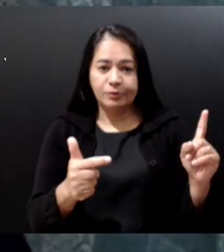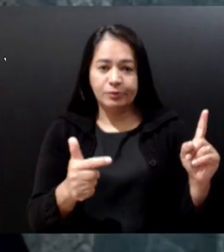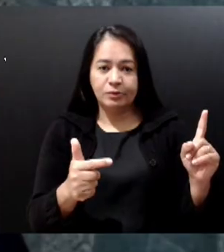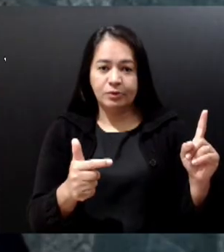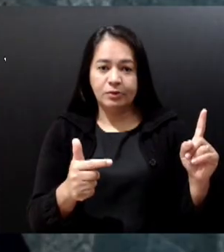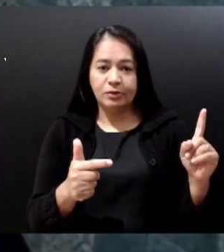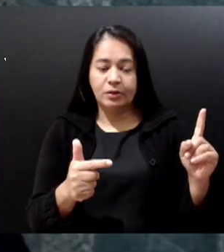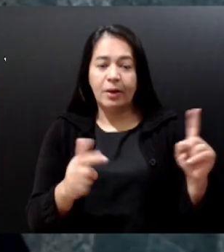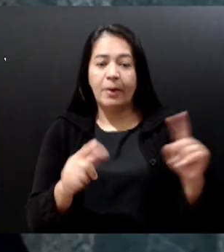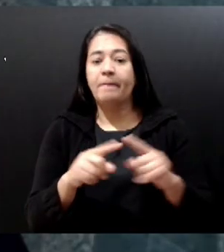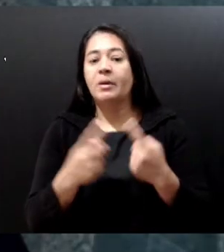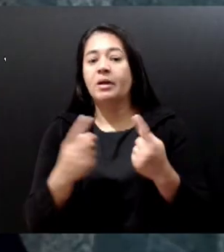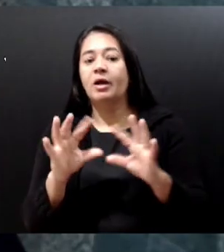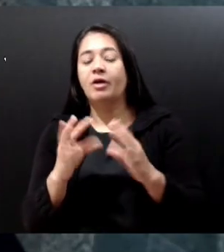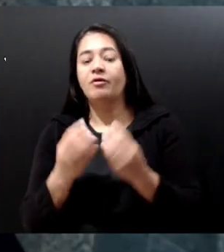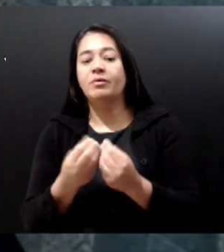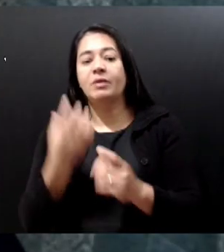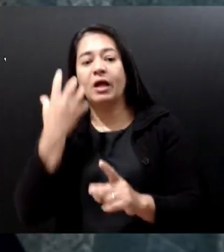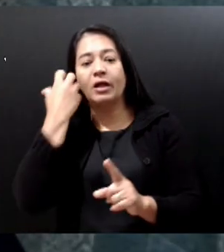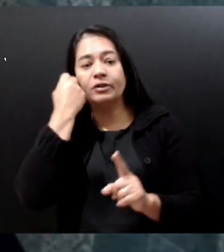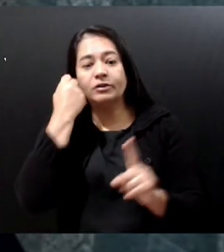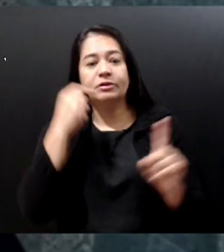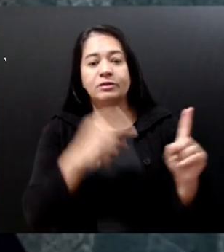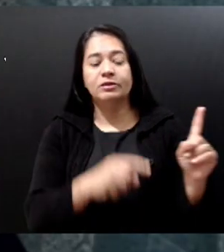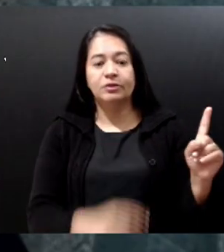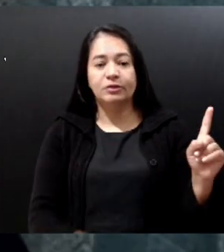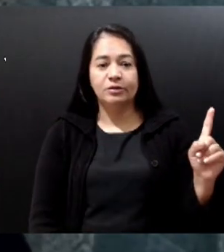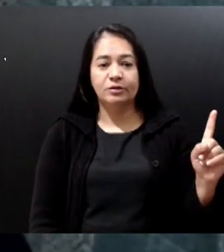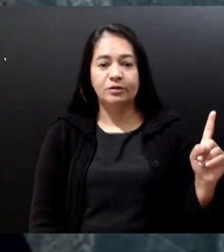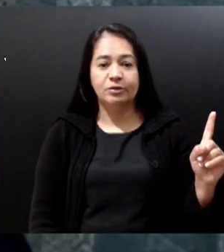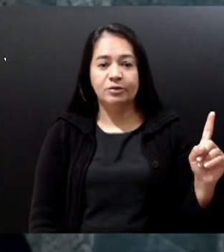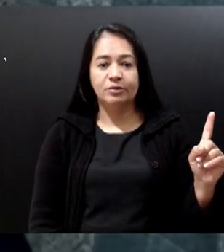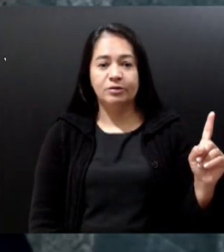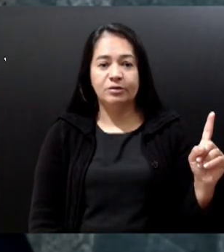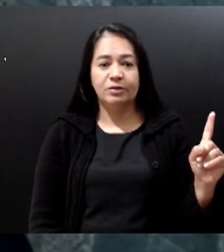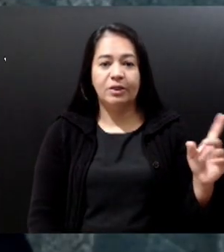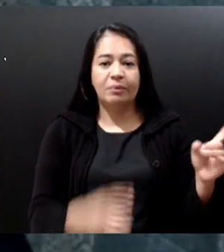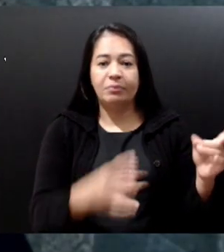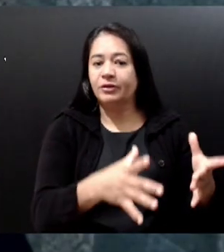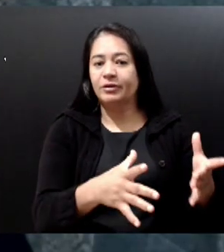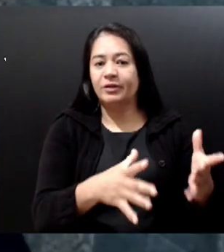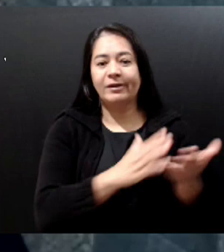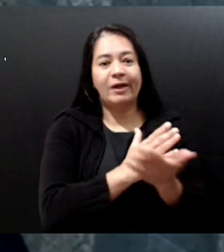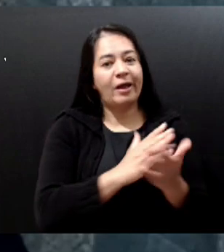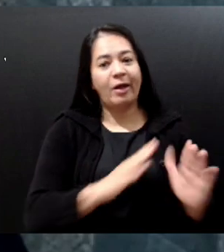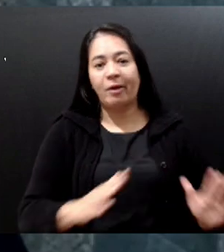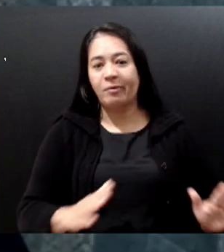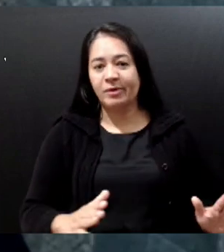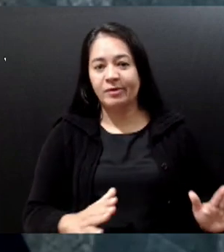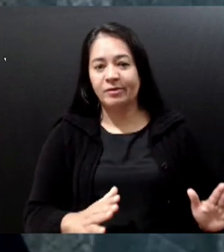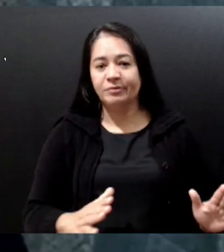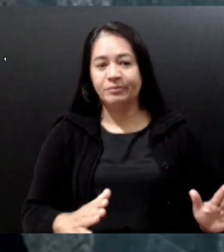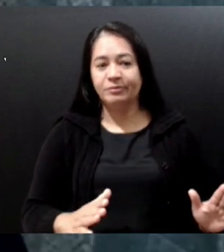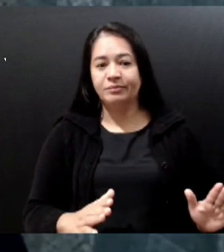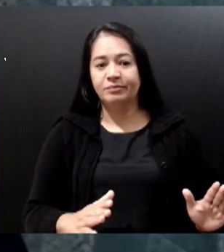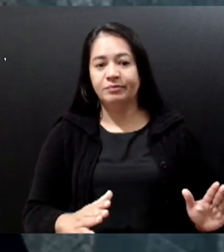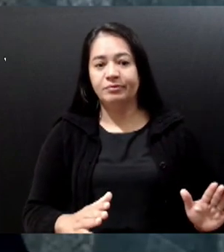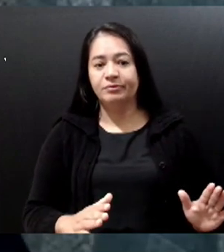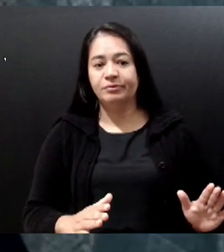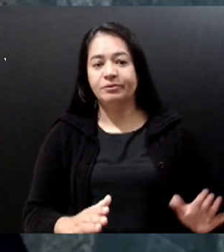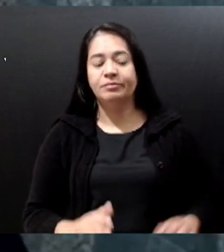uma família, ele sai da esfera do abandono. E o judiciário tem entendido que,